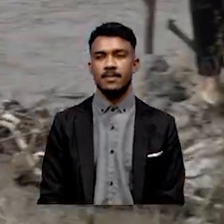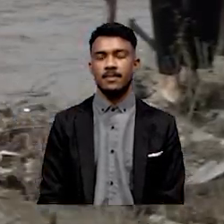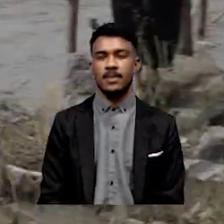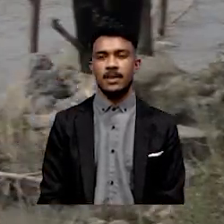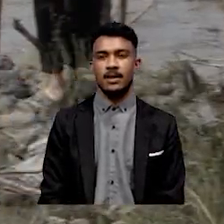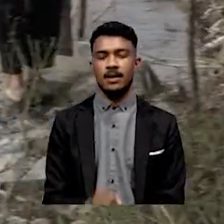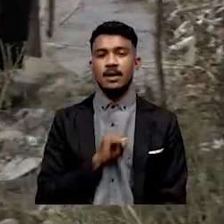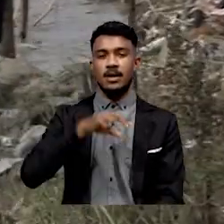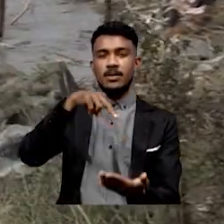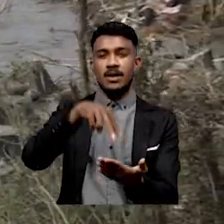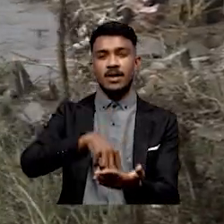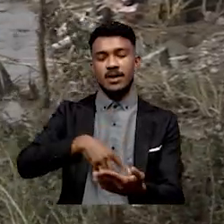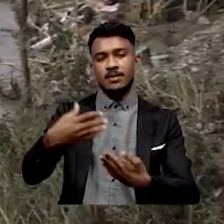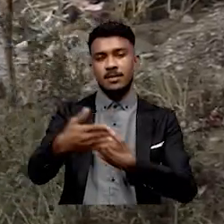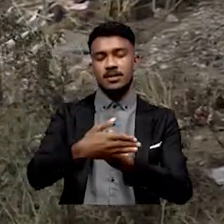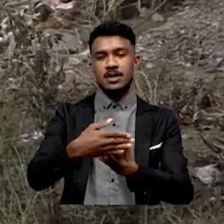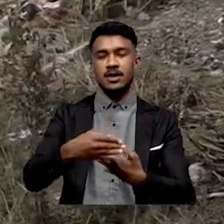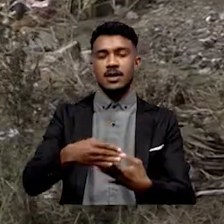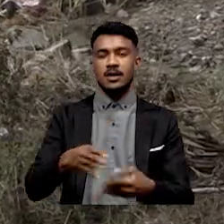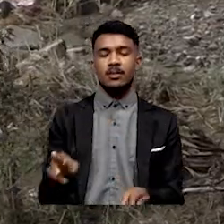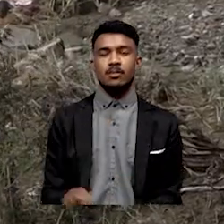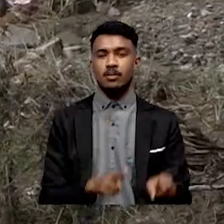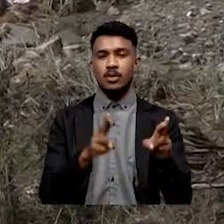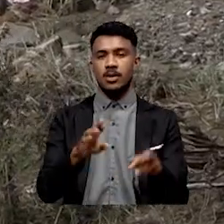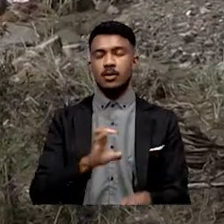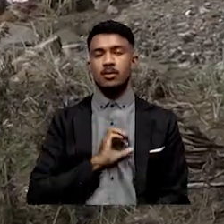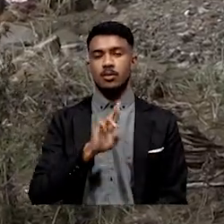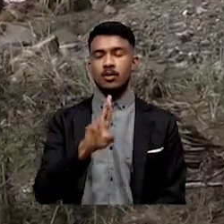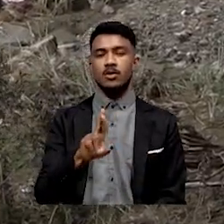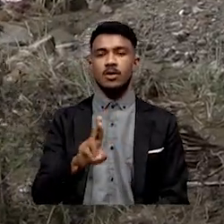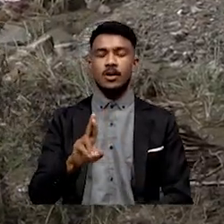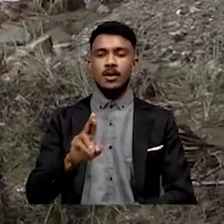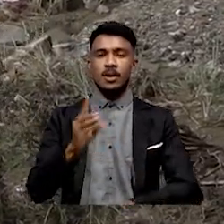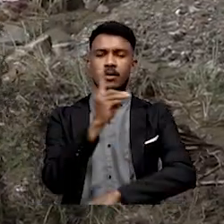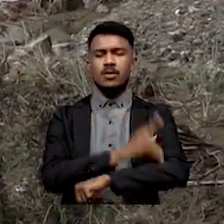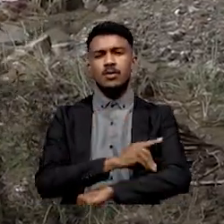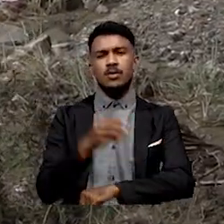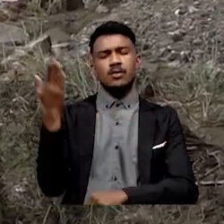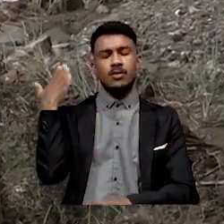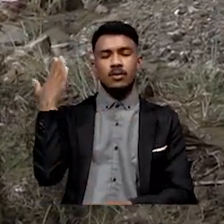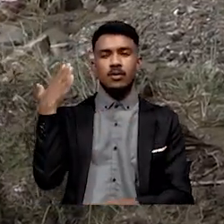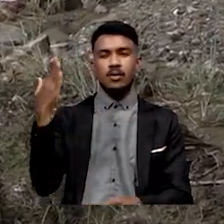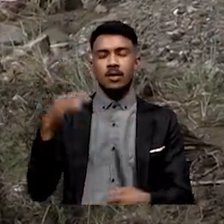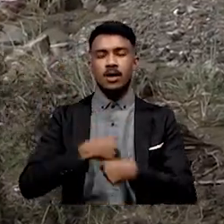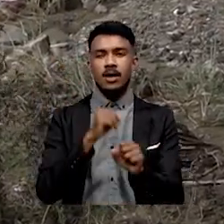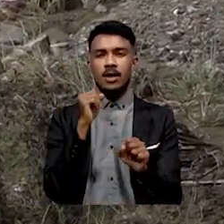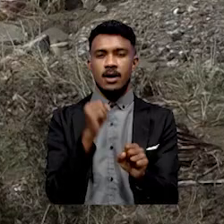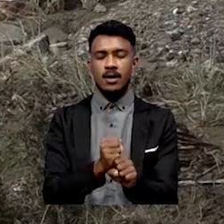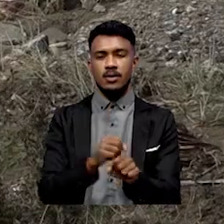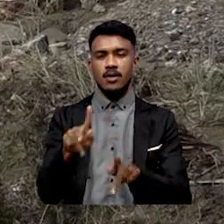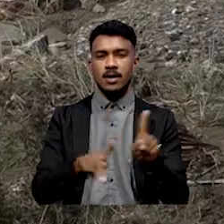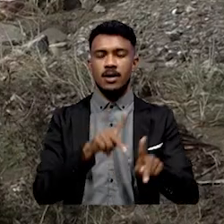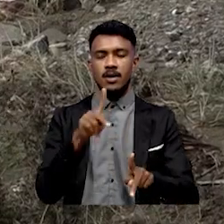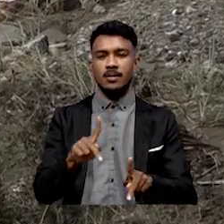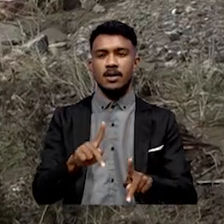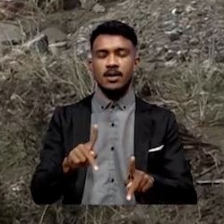Hau hambri kela iha mota komoro nebe iha lorong hira kliuba hosiak sobu no hakonu komunidadi iha